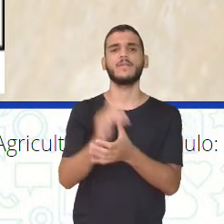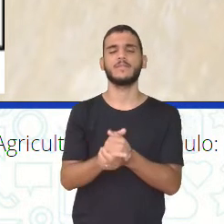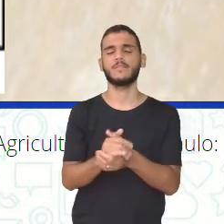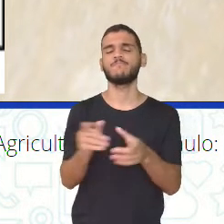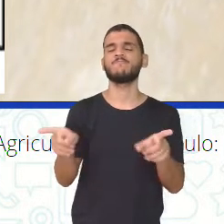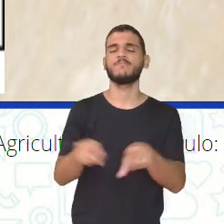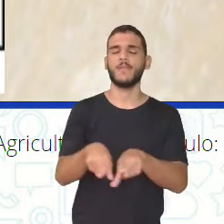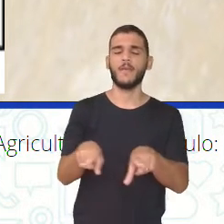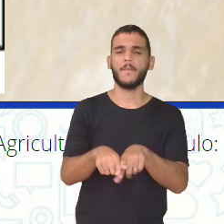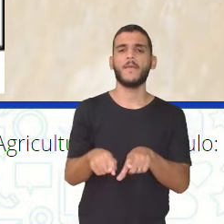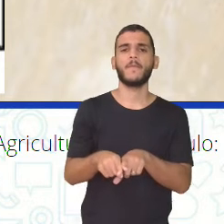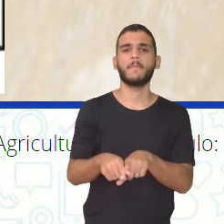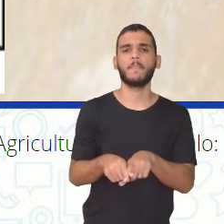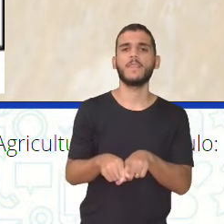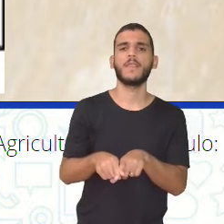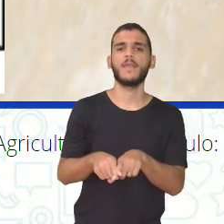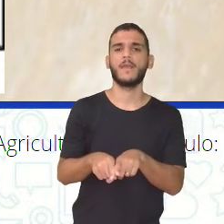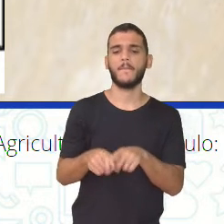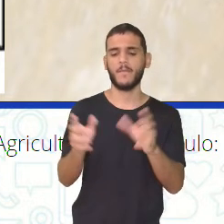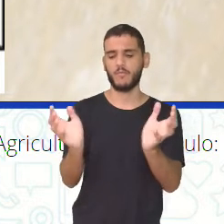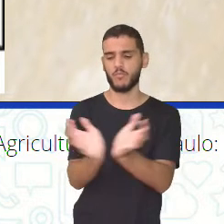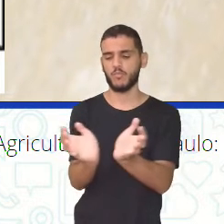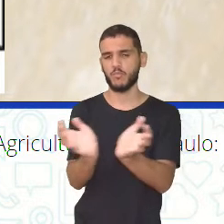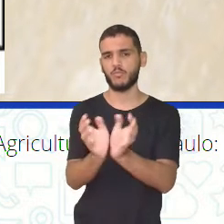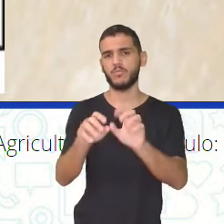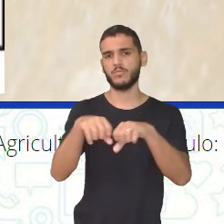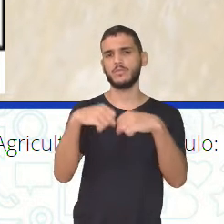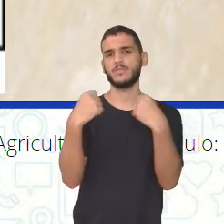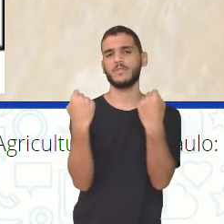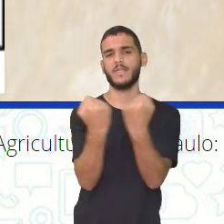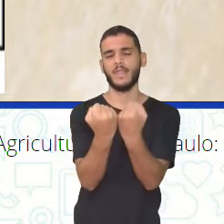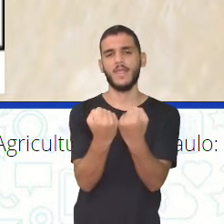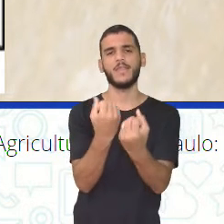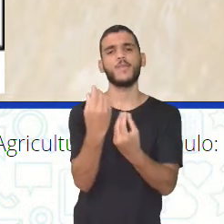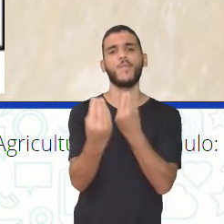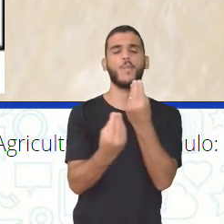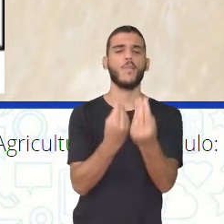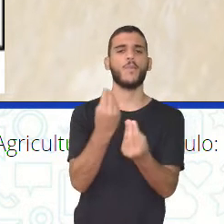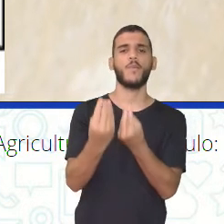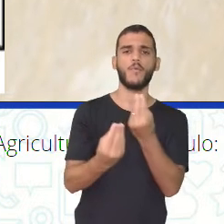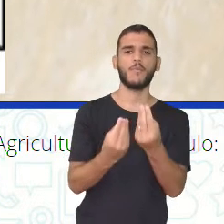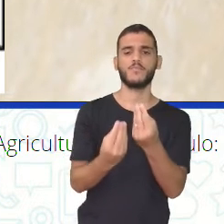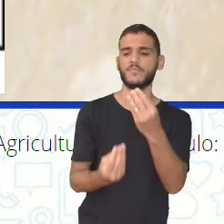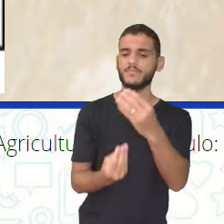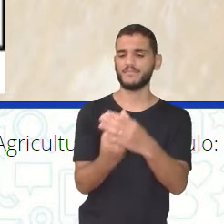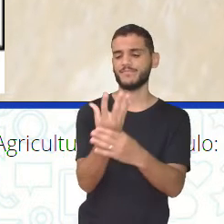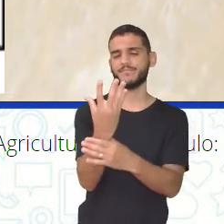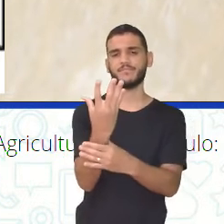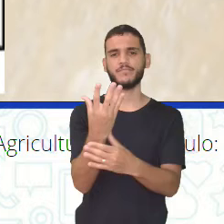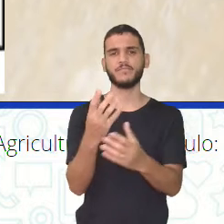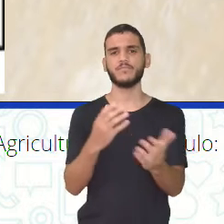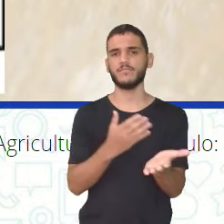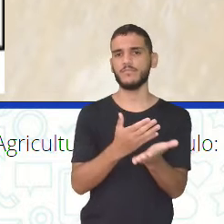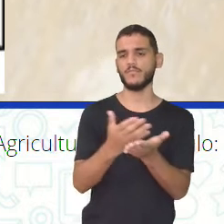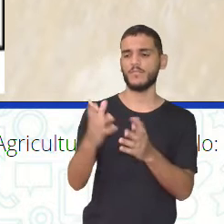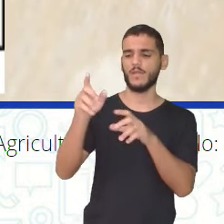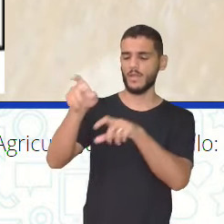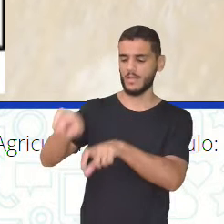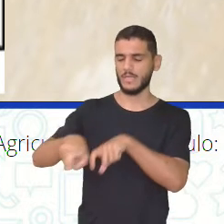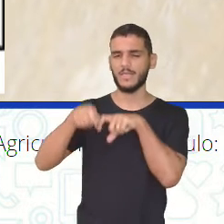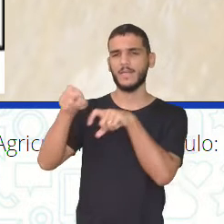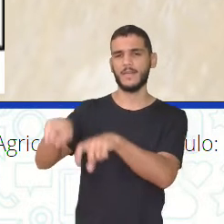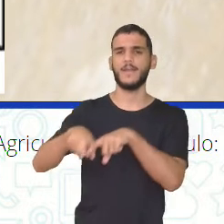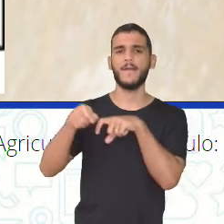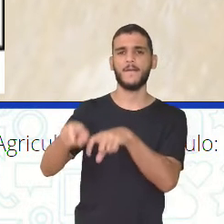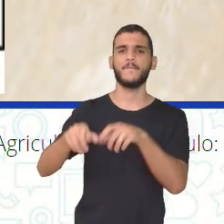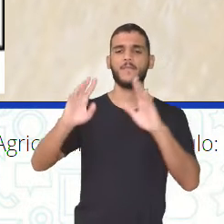se sedentarizarem, ou seja, foi a partir da agricultura que a humanidade passou